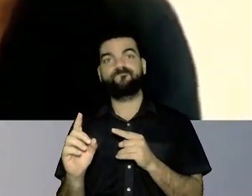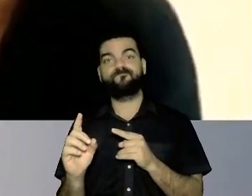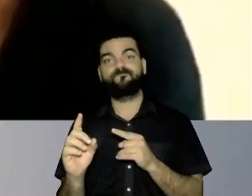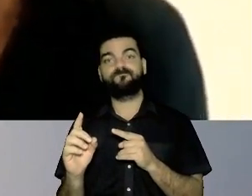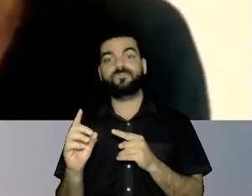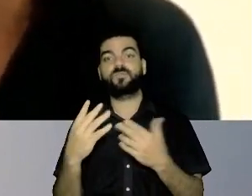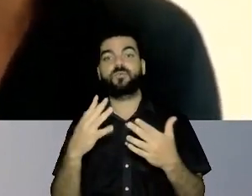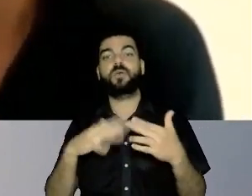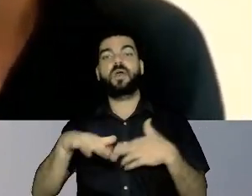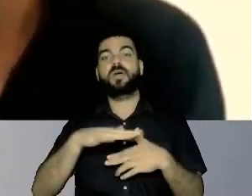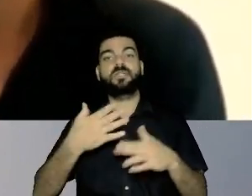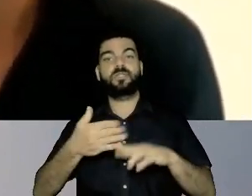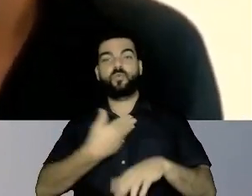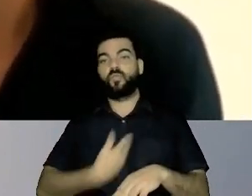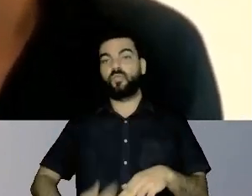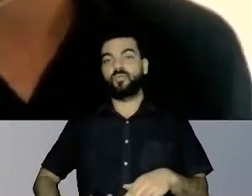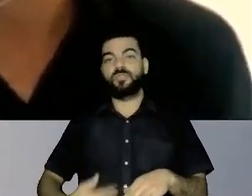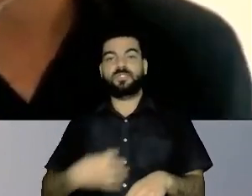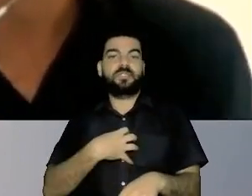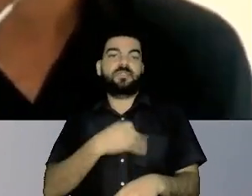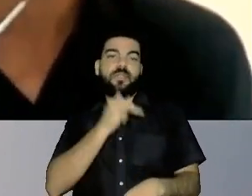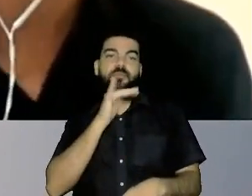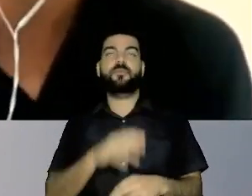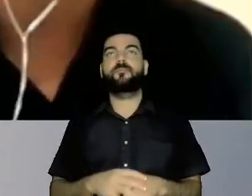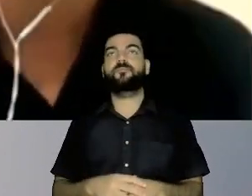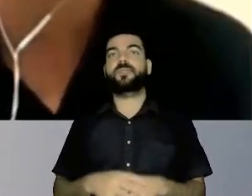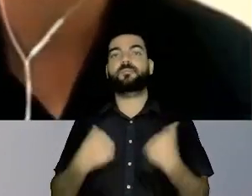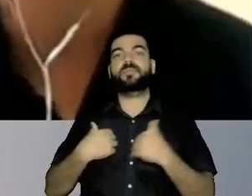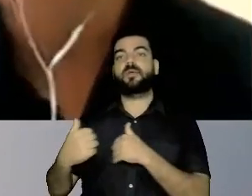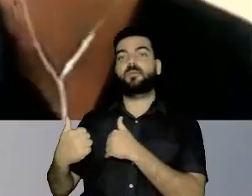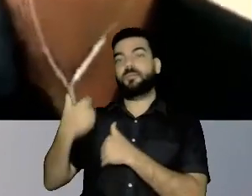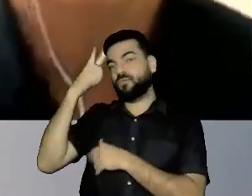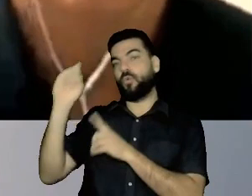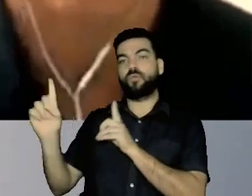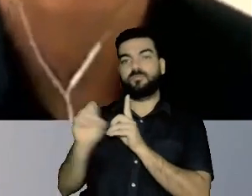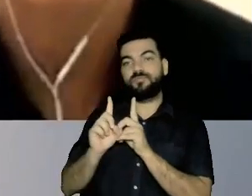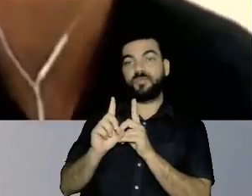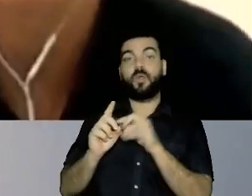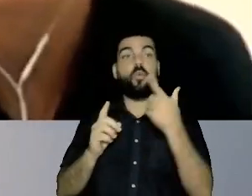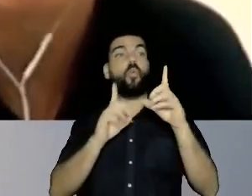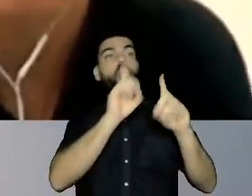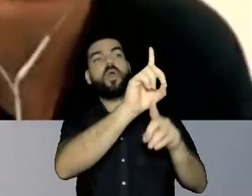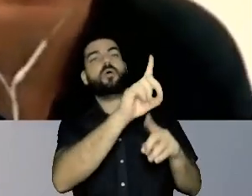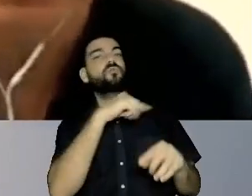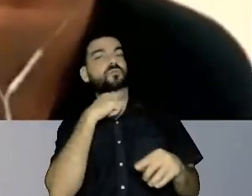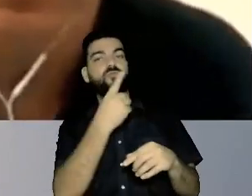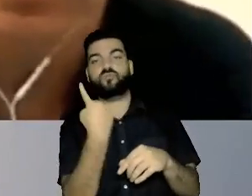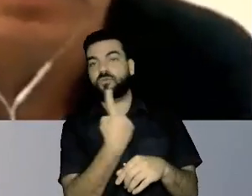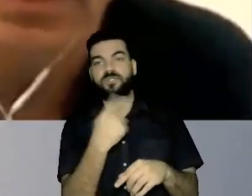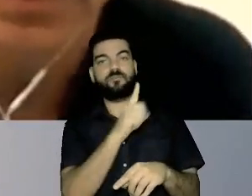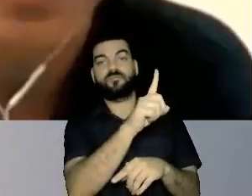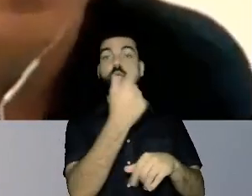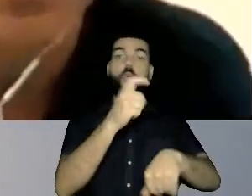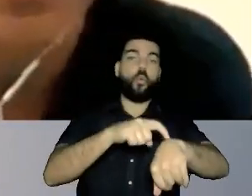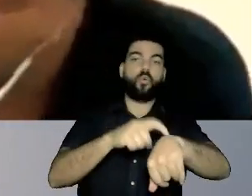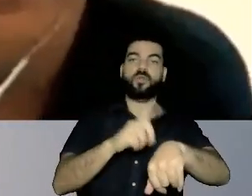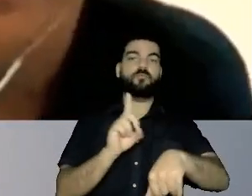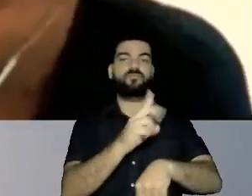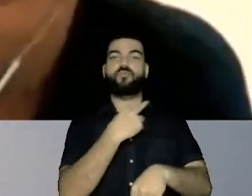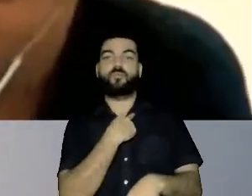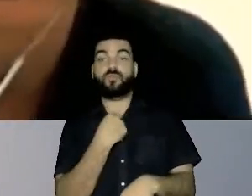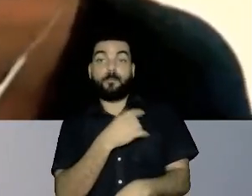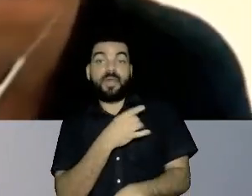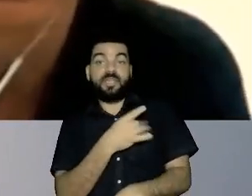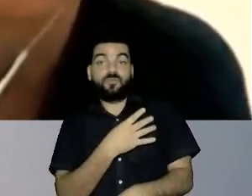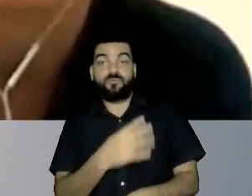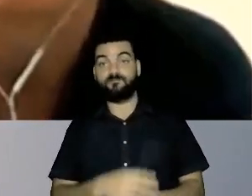mulheres colocam alguma condicionante ao seu trânsito no espaço público. Ou ela tem que estar acompanhada,